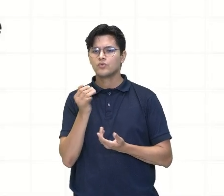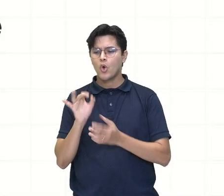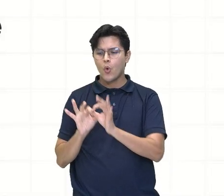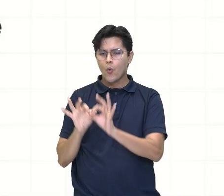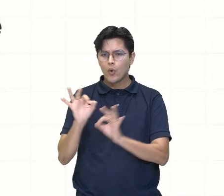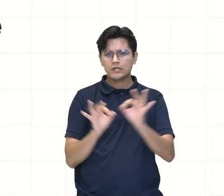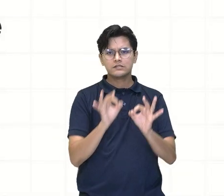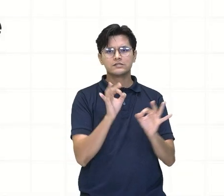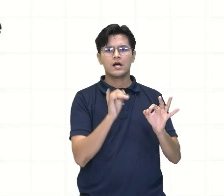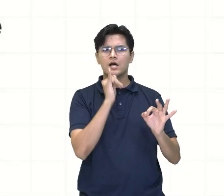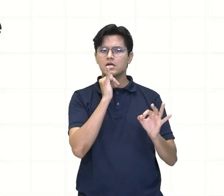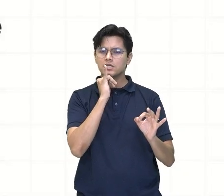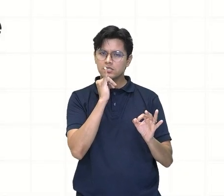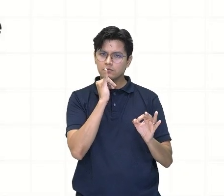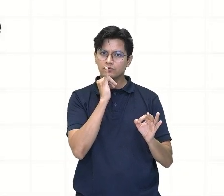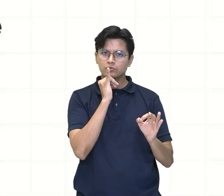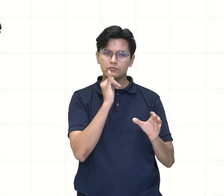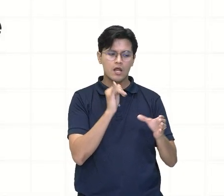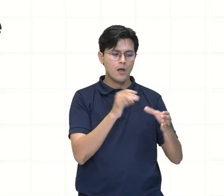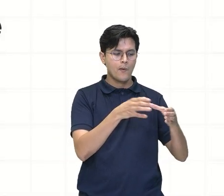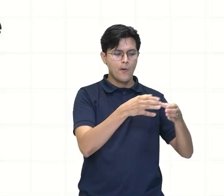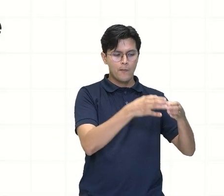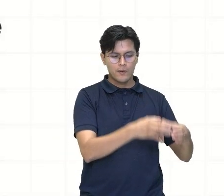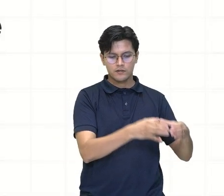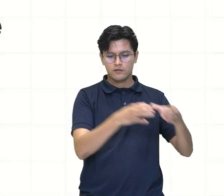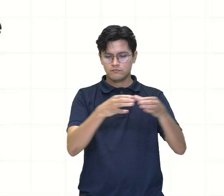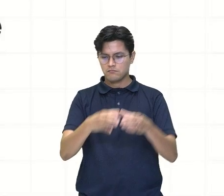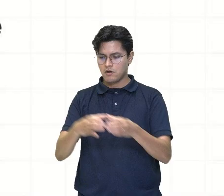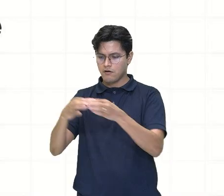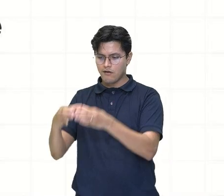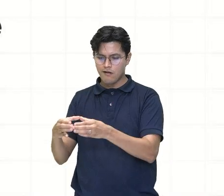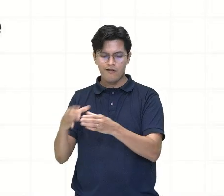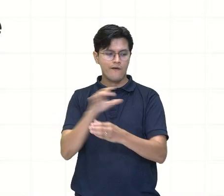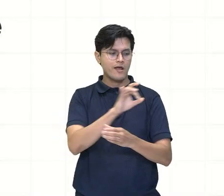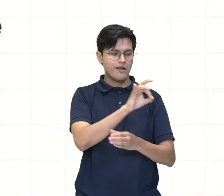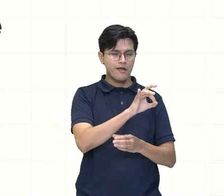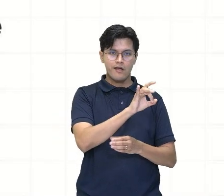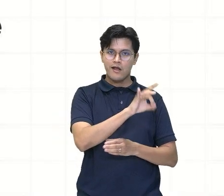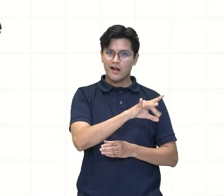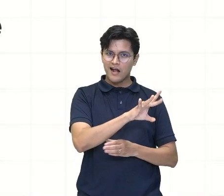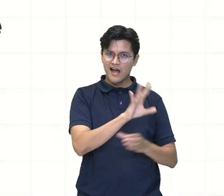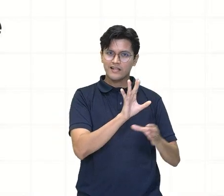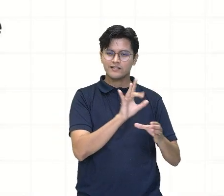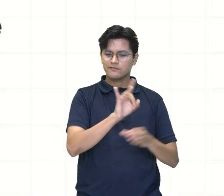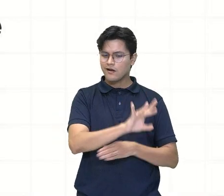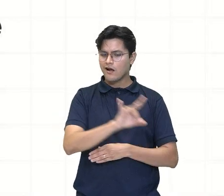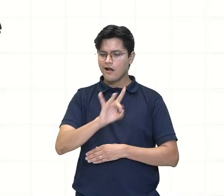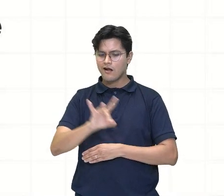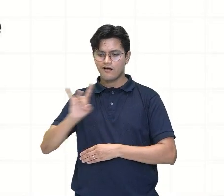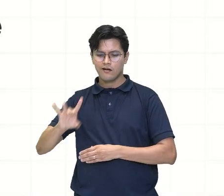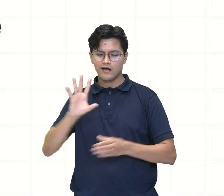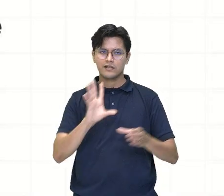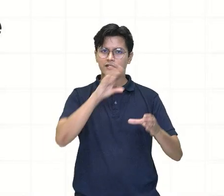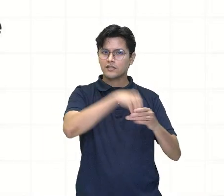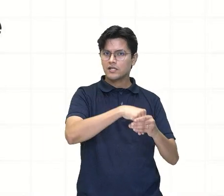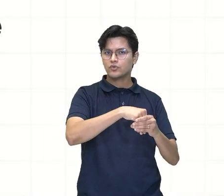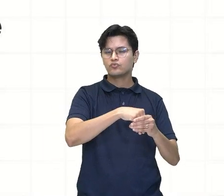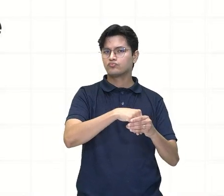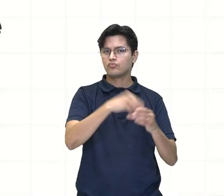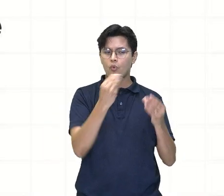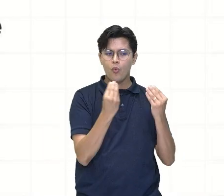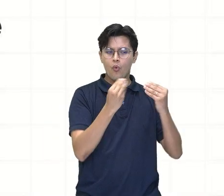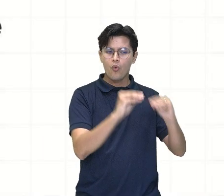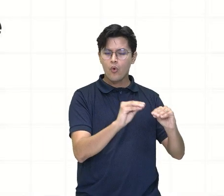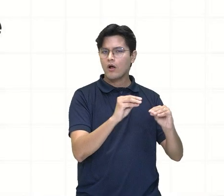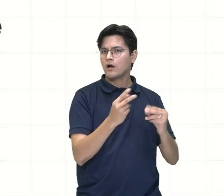pacotinho com 2 marcadores de texto, 2 coletivos, né? Ali sempre fazendo pacotinhos com 2. Por quê? Porque eu